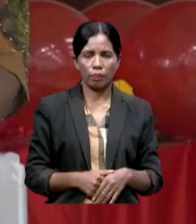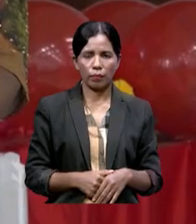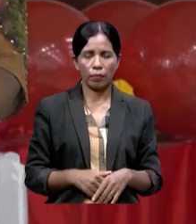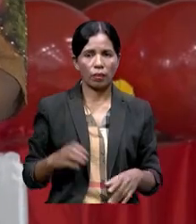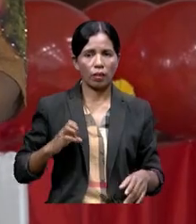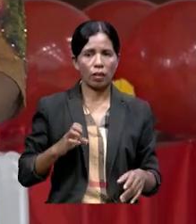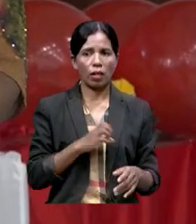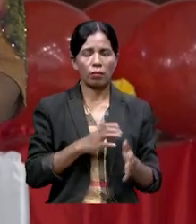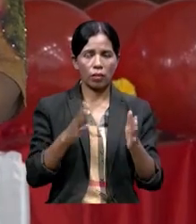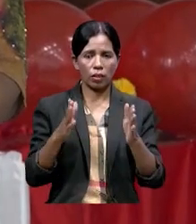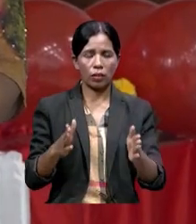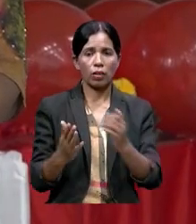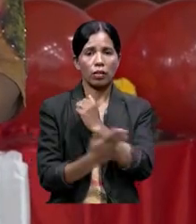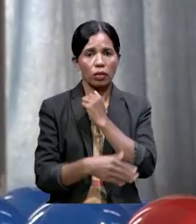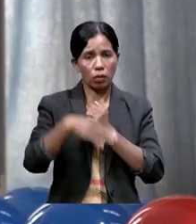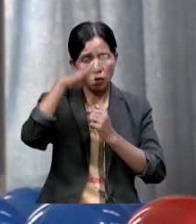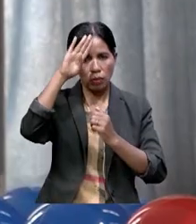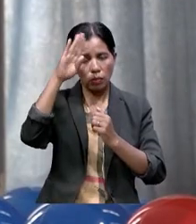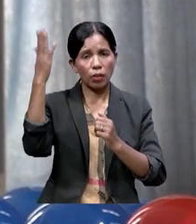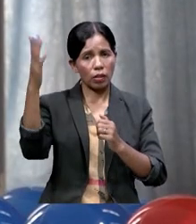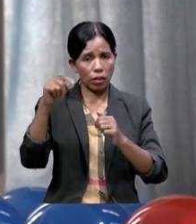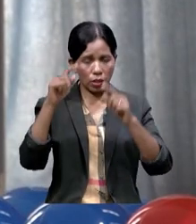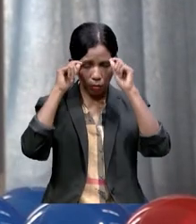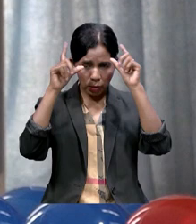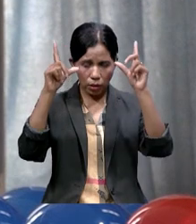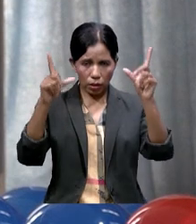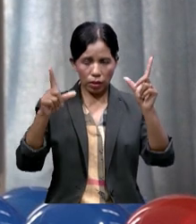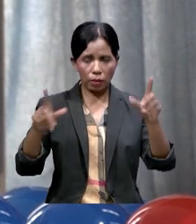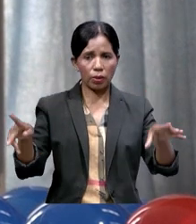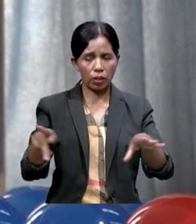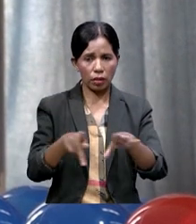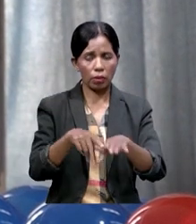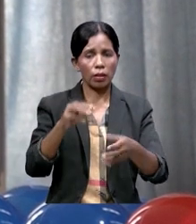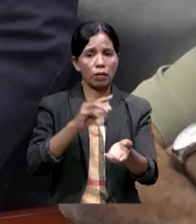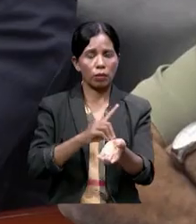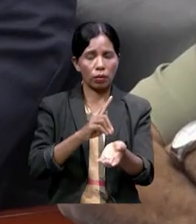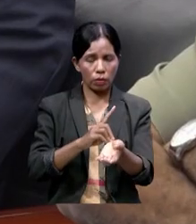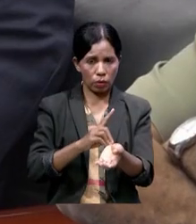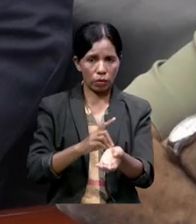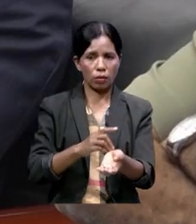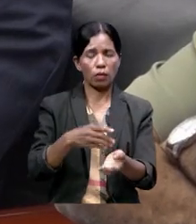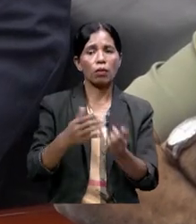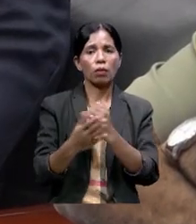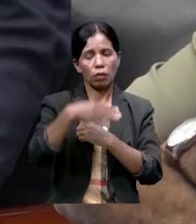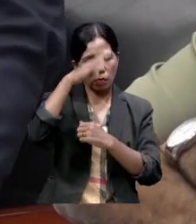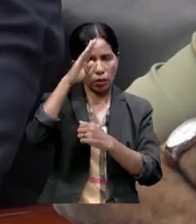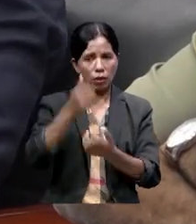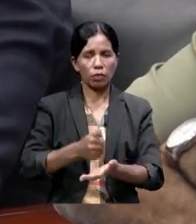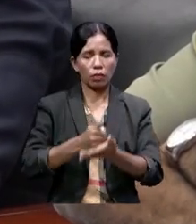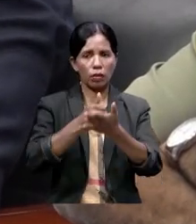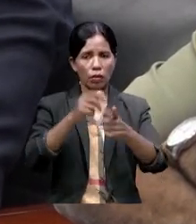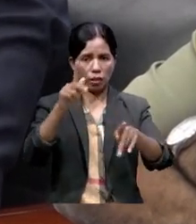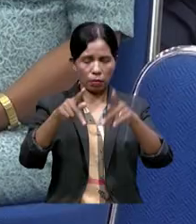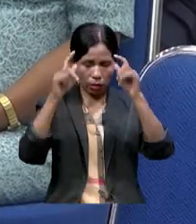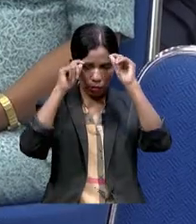Embaixadora Cuba e Timor Leste hateten presença médico cubano e Timor Leste ajuda tebes povo hak besikan liutan ba ia